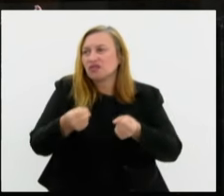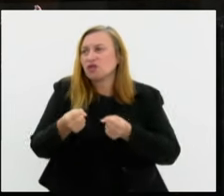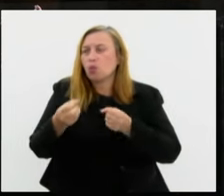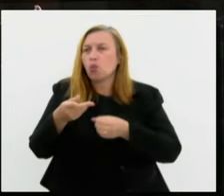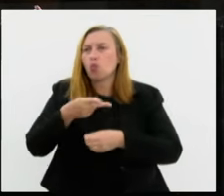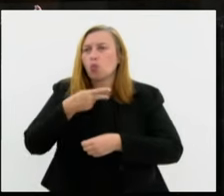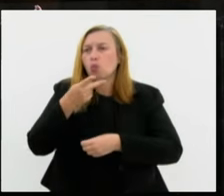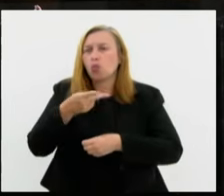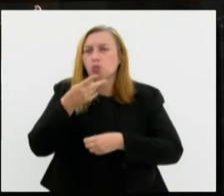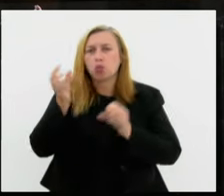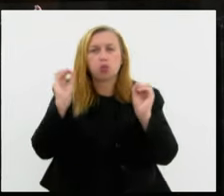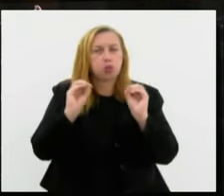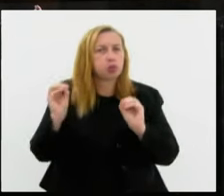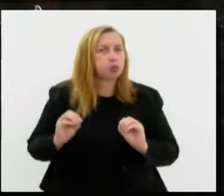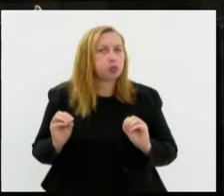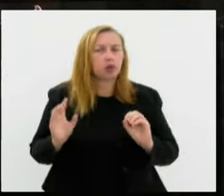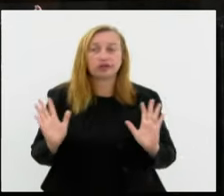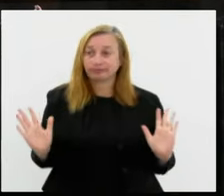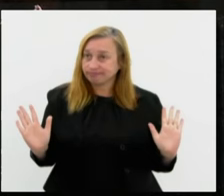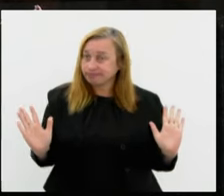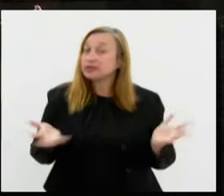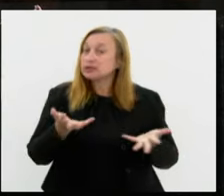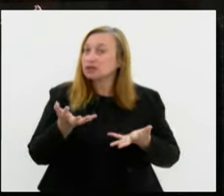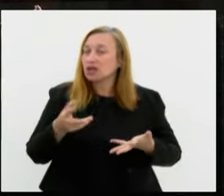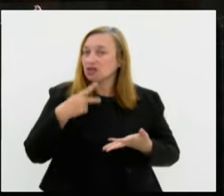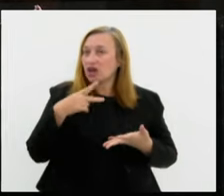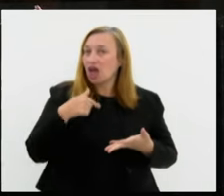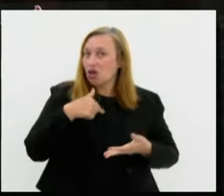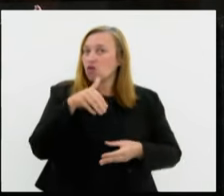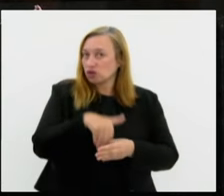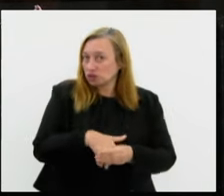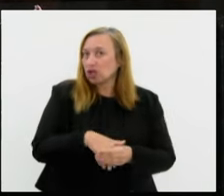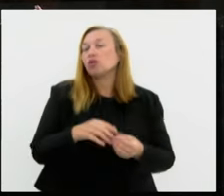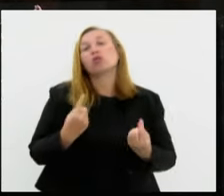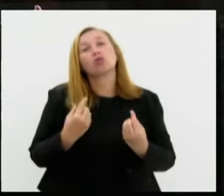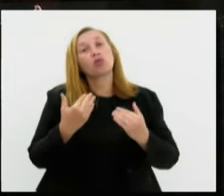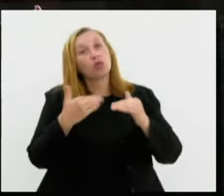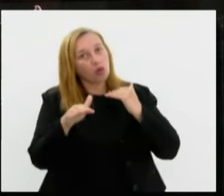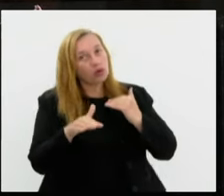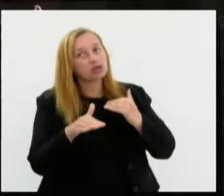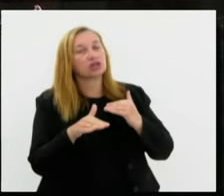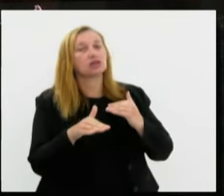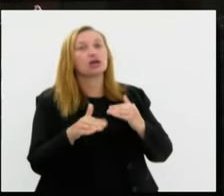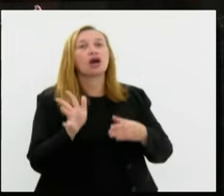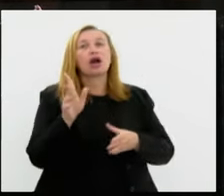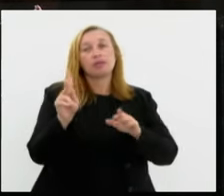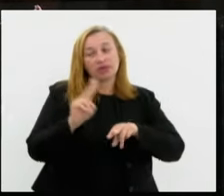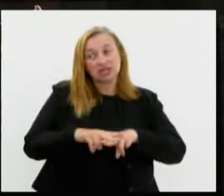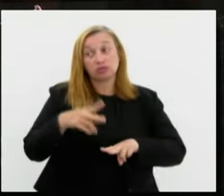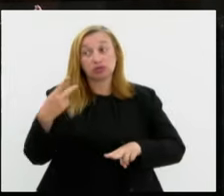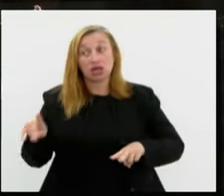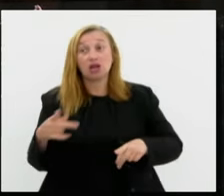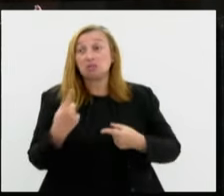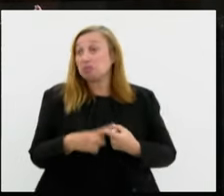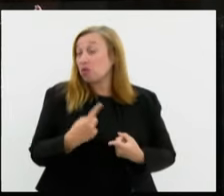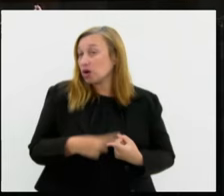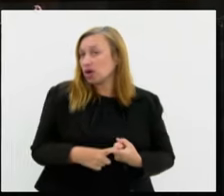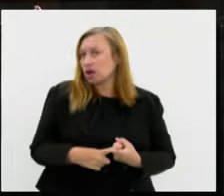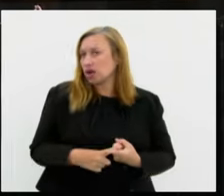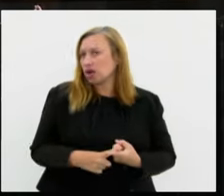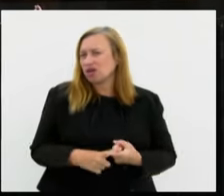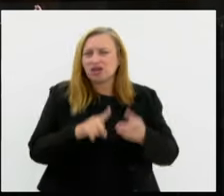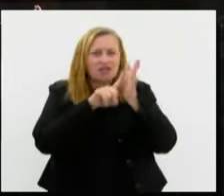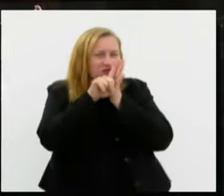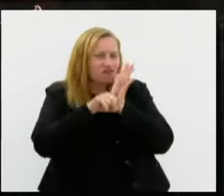autoridade policial ou jurídica. E quero dizer que eu votei contra essa prisão, porque não foi para